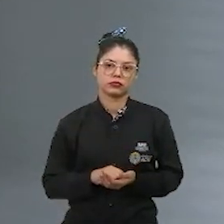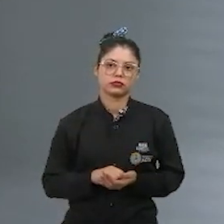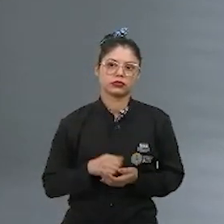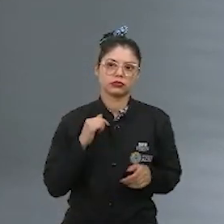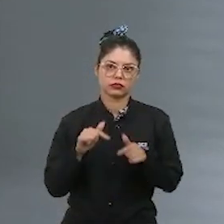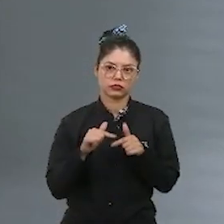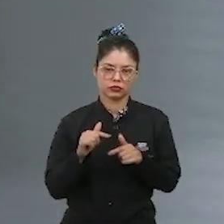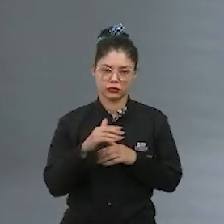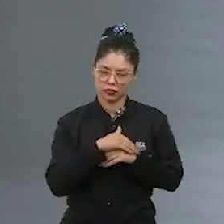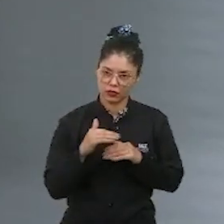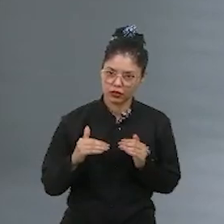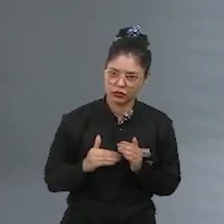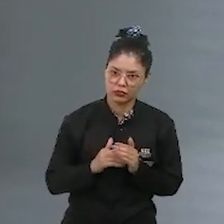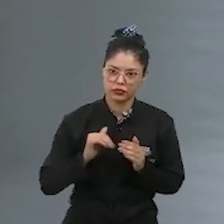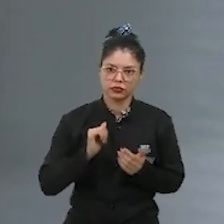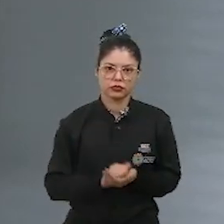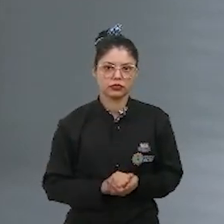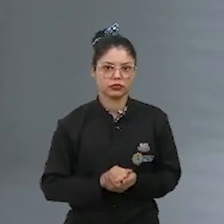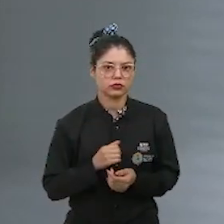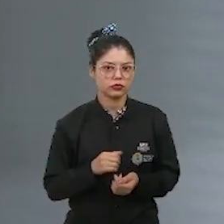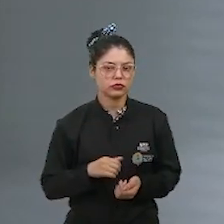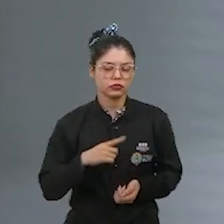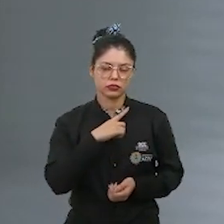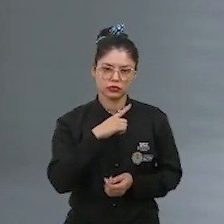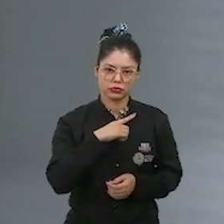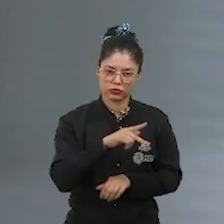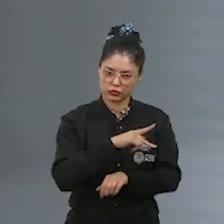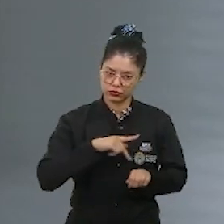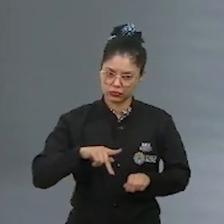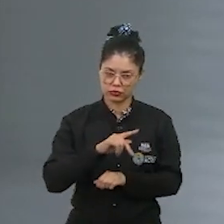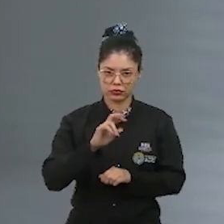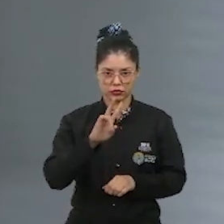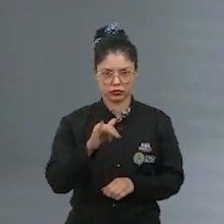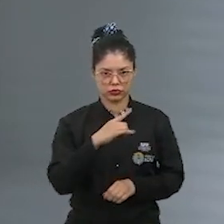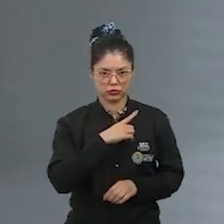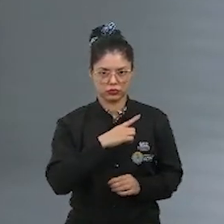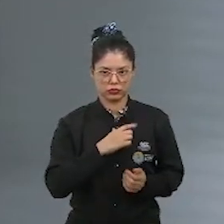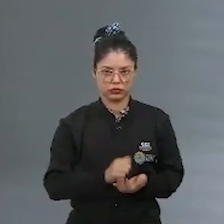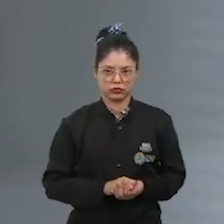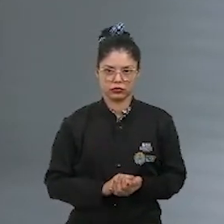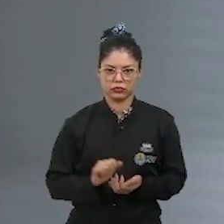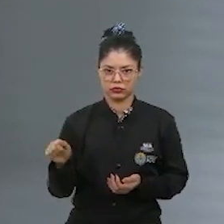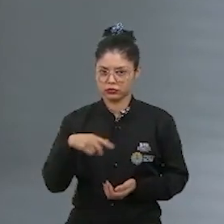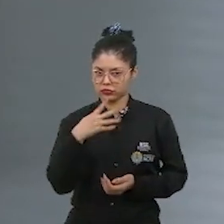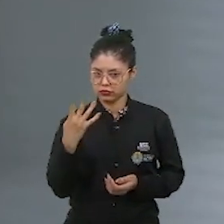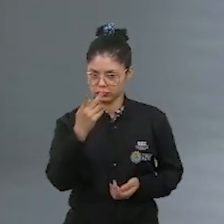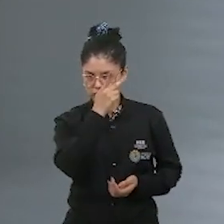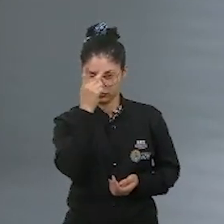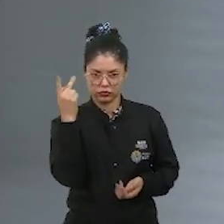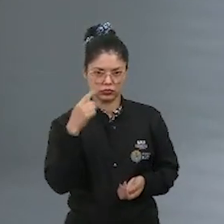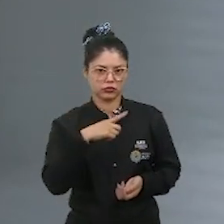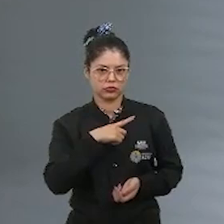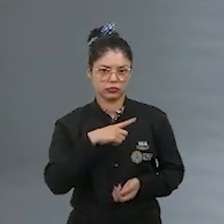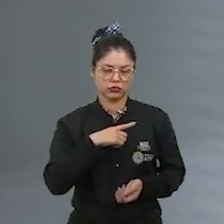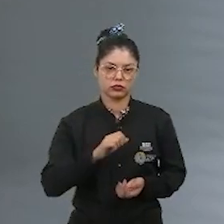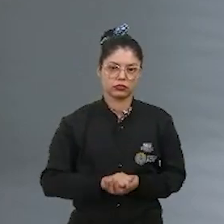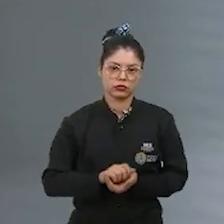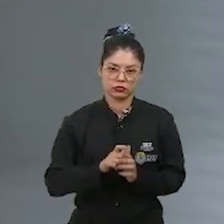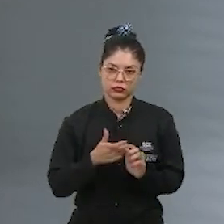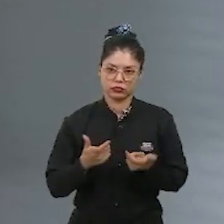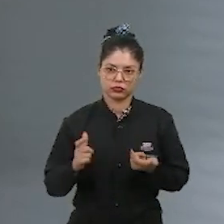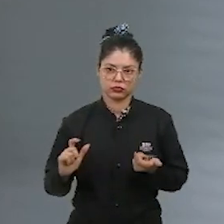emprego para todo mundo praticamente em nenhum país vai ter. Até porque a quantidade de pessoas que nós temos, o